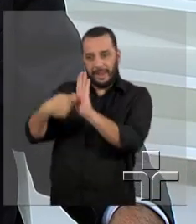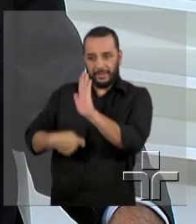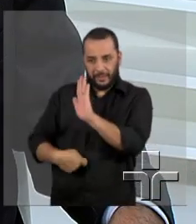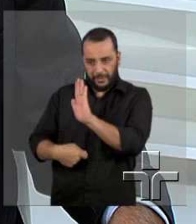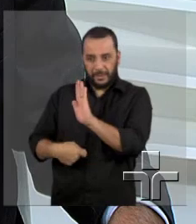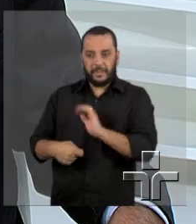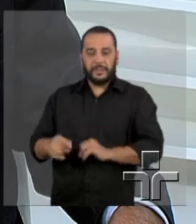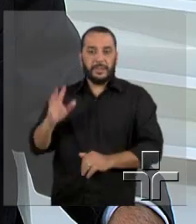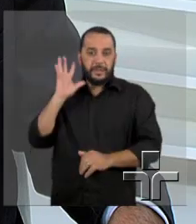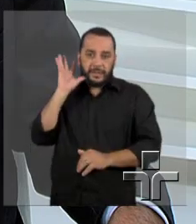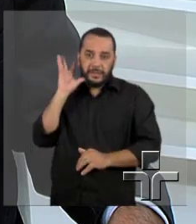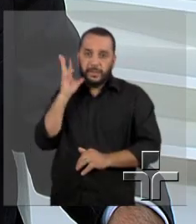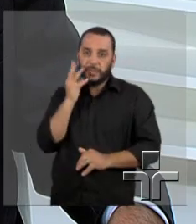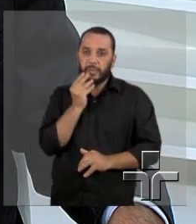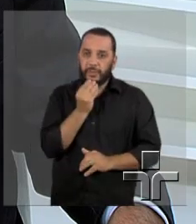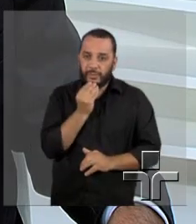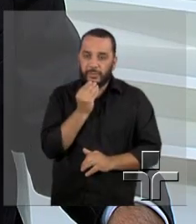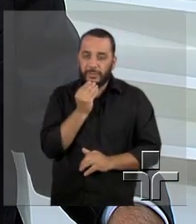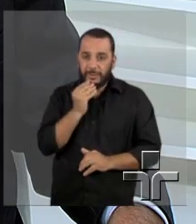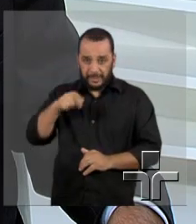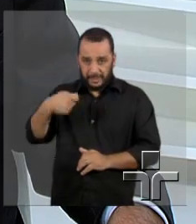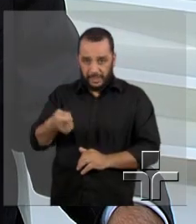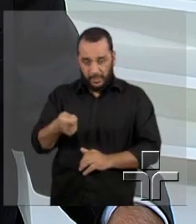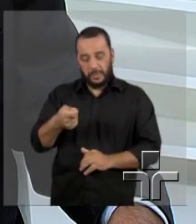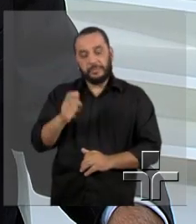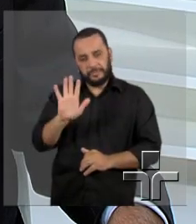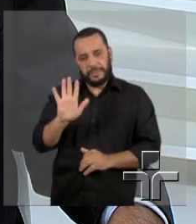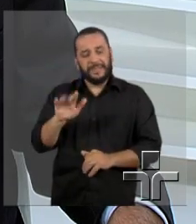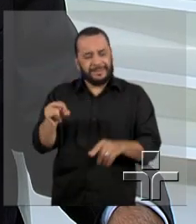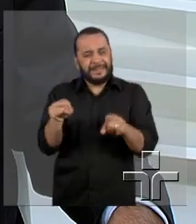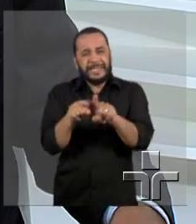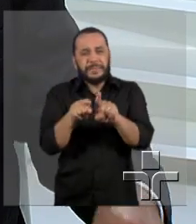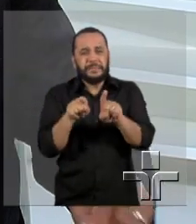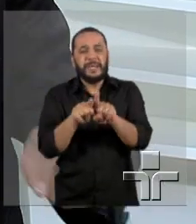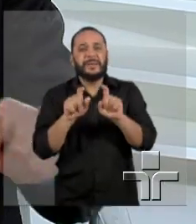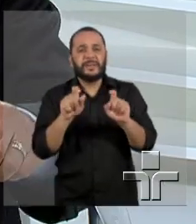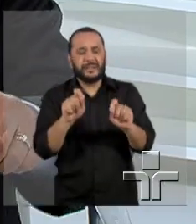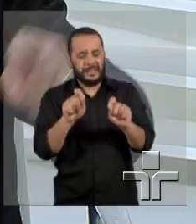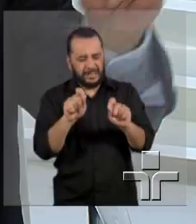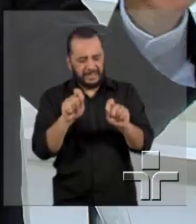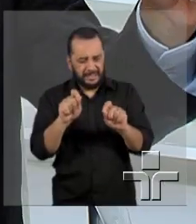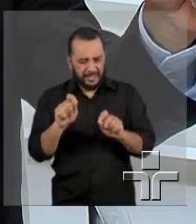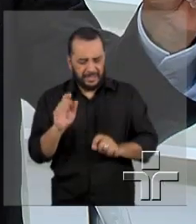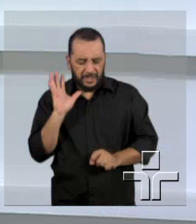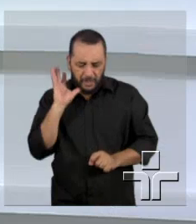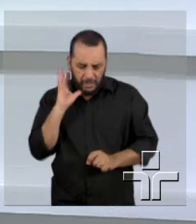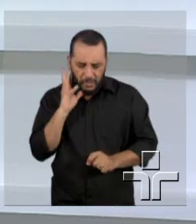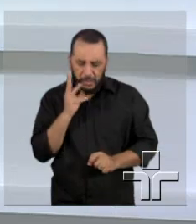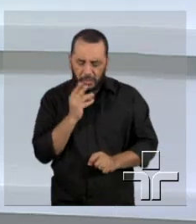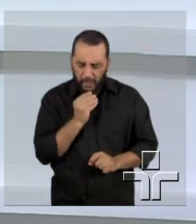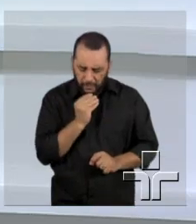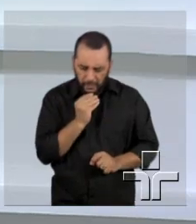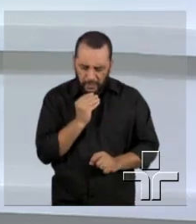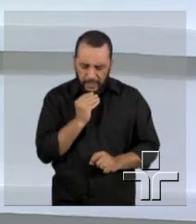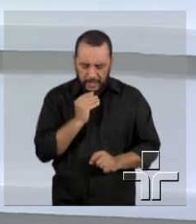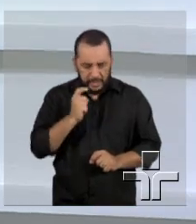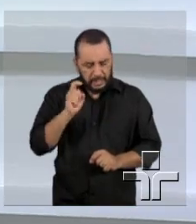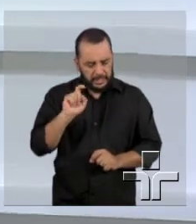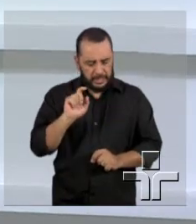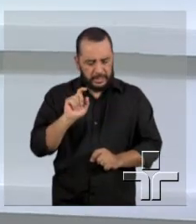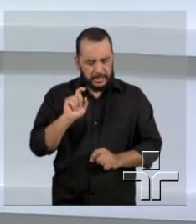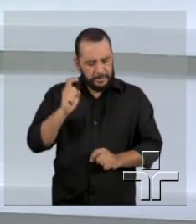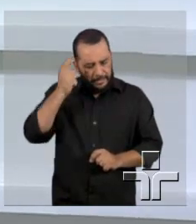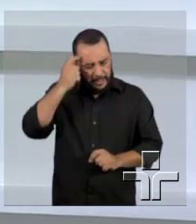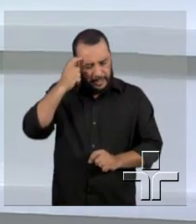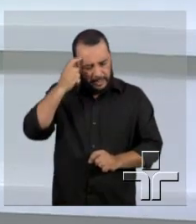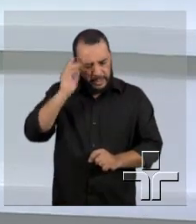o julgamento, sabe, também, num paute, né? Não para o mês de